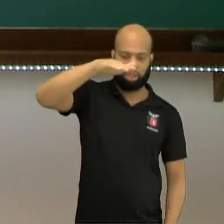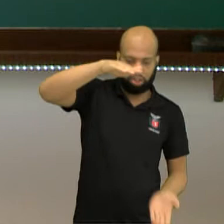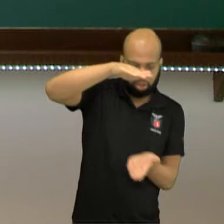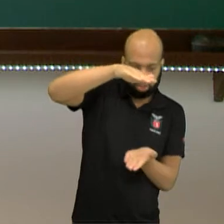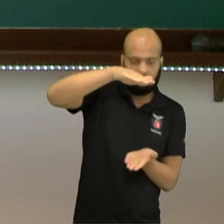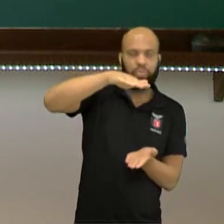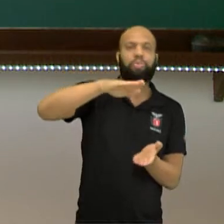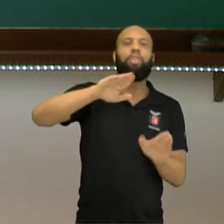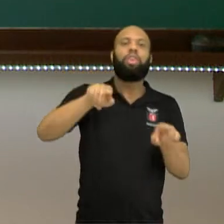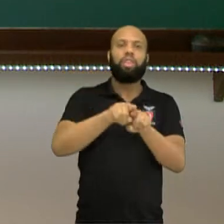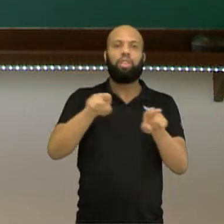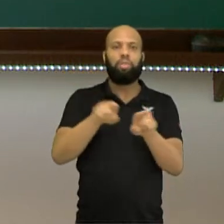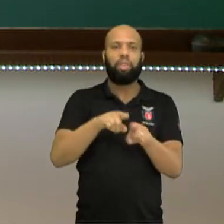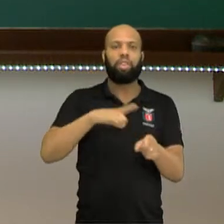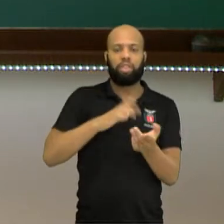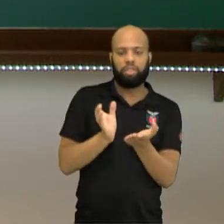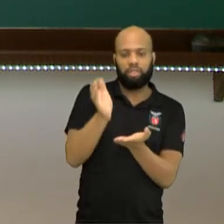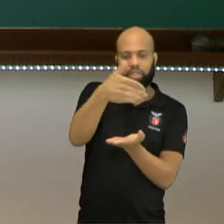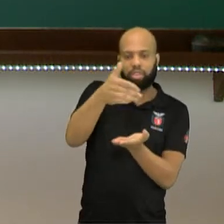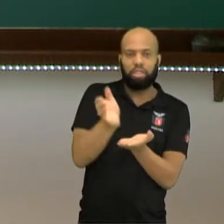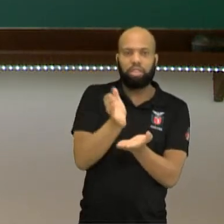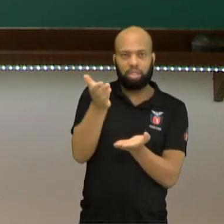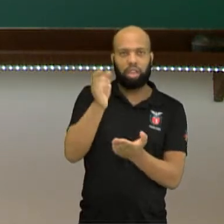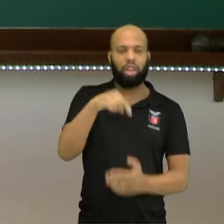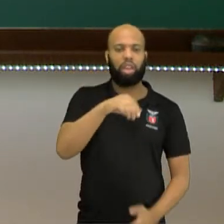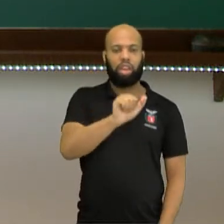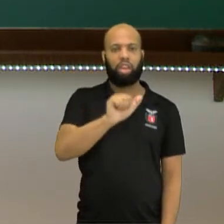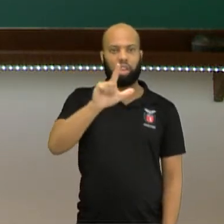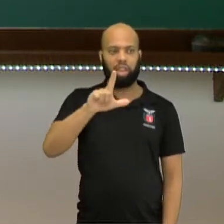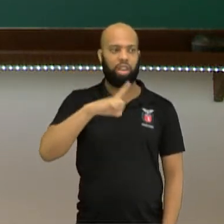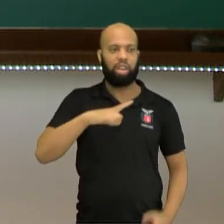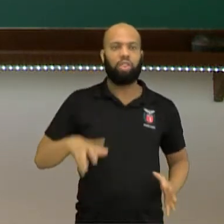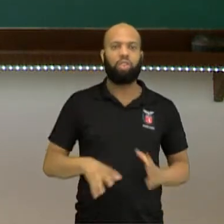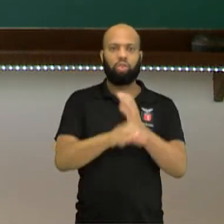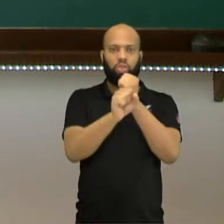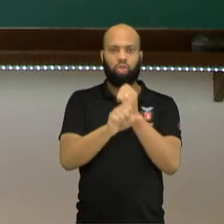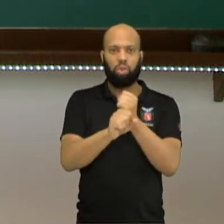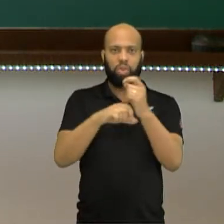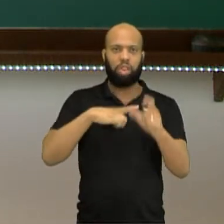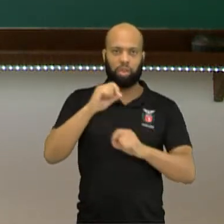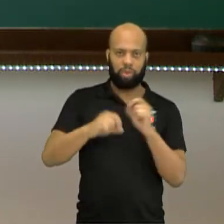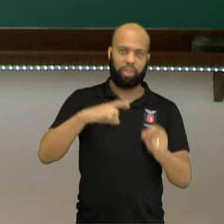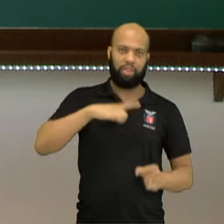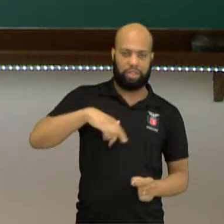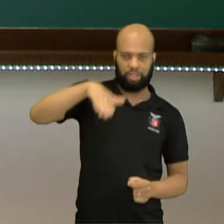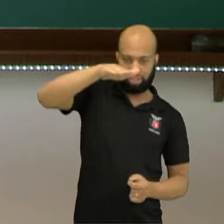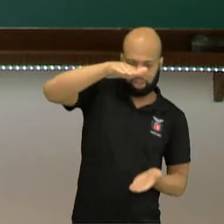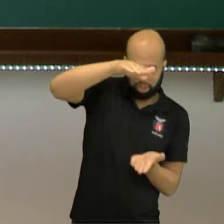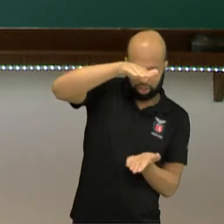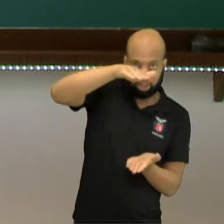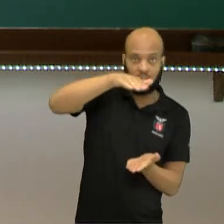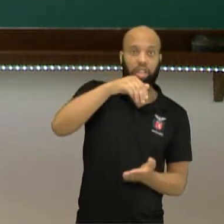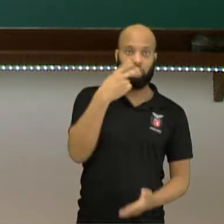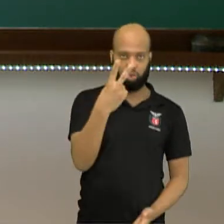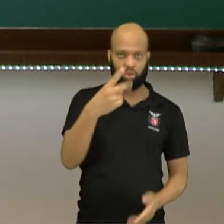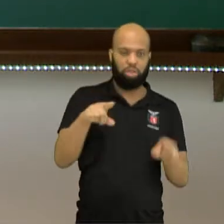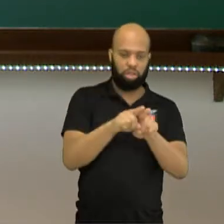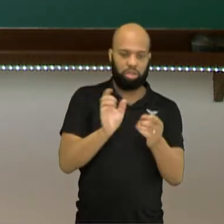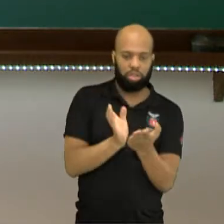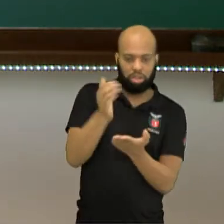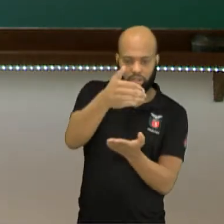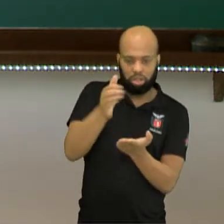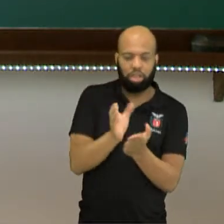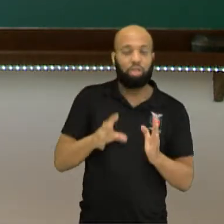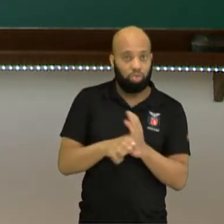A soma desses três formatos, das duas áreas da base e da área lateral, é o que a gente chama de